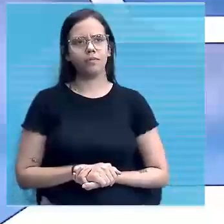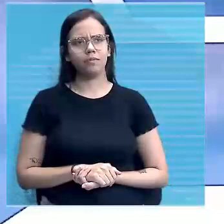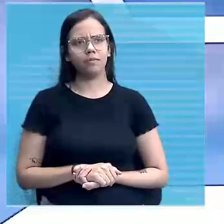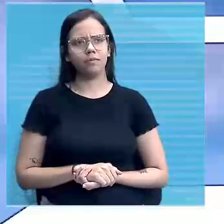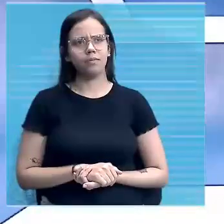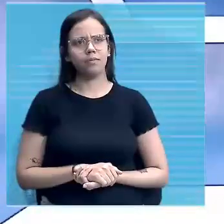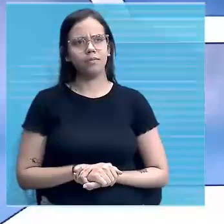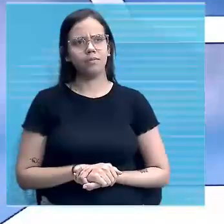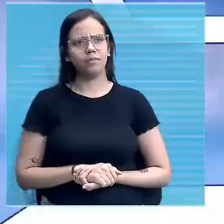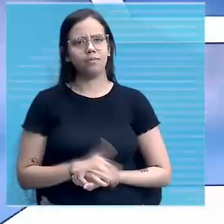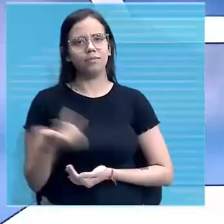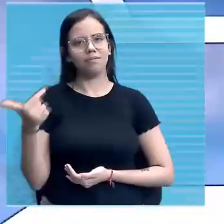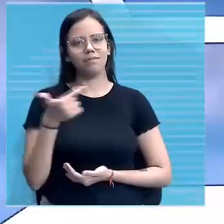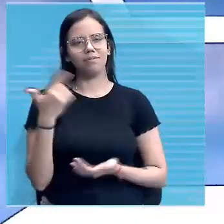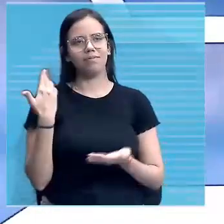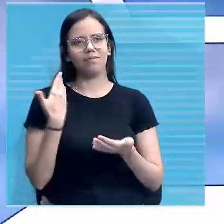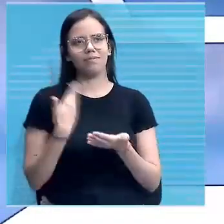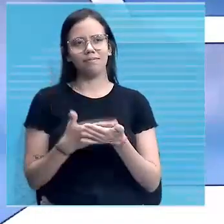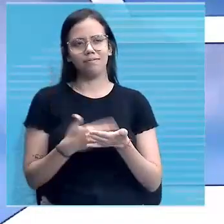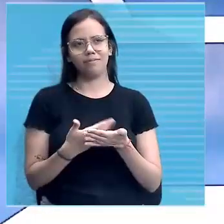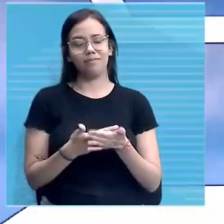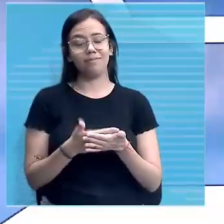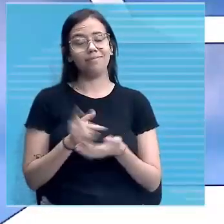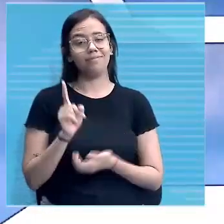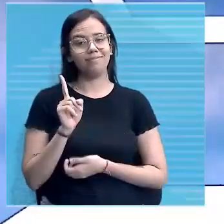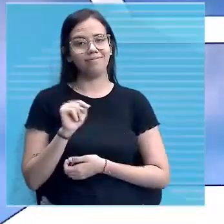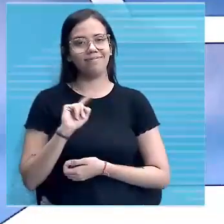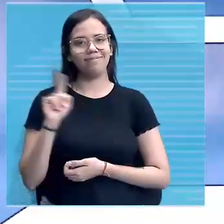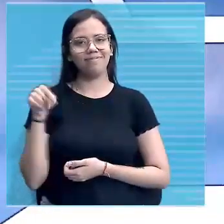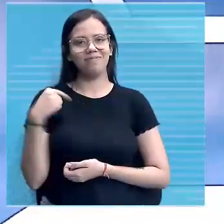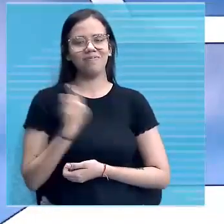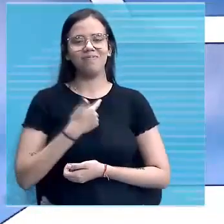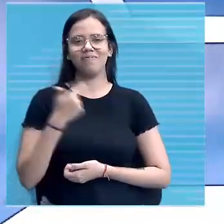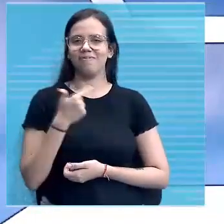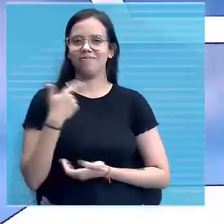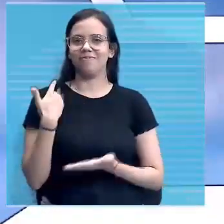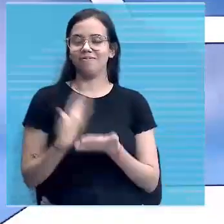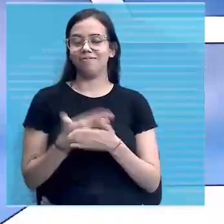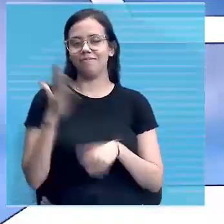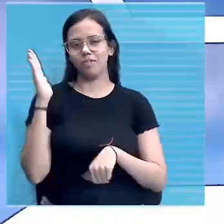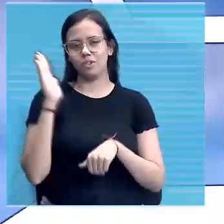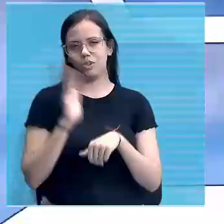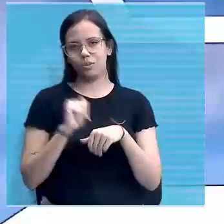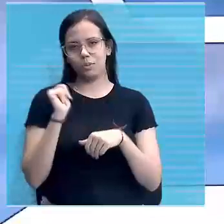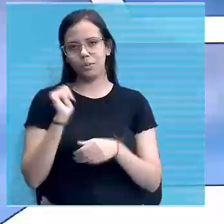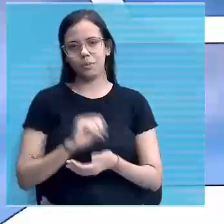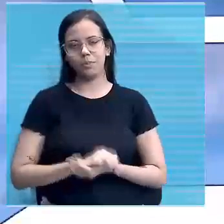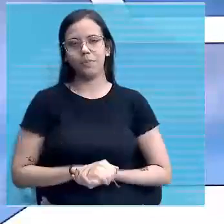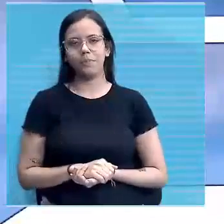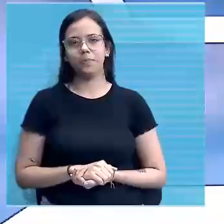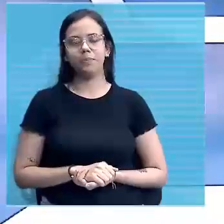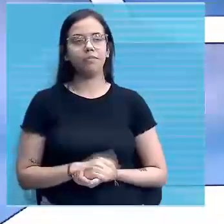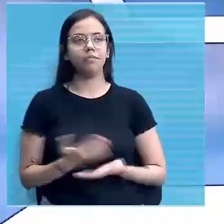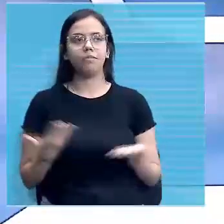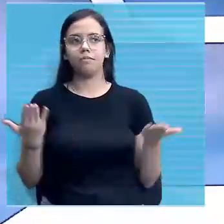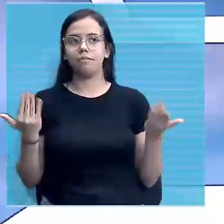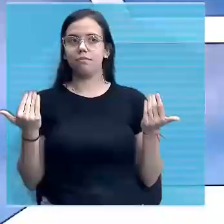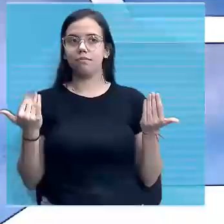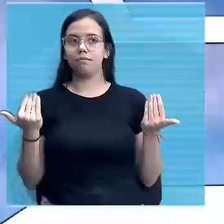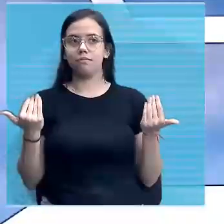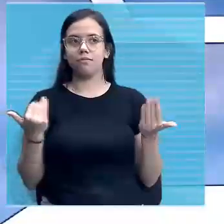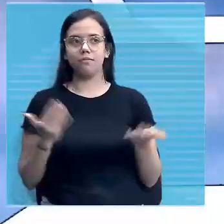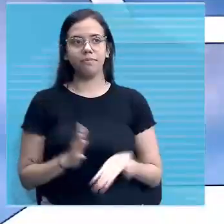a segunda aula é pai nossa segunda aula jovem chama bora bora bora bora